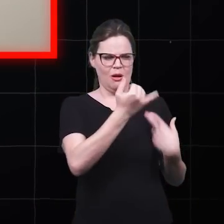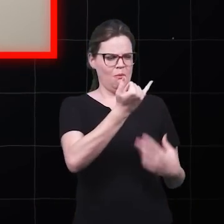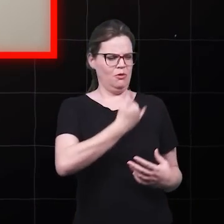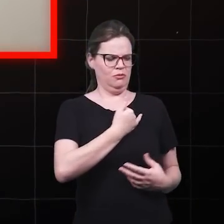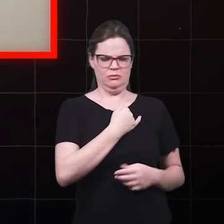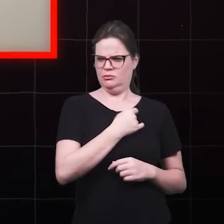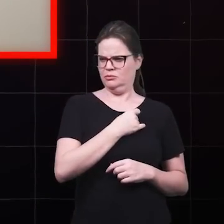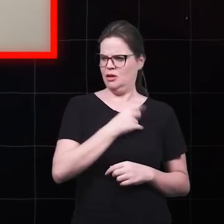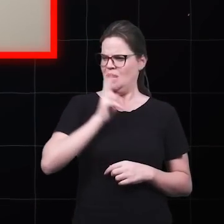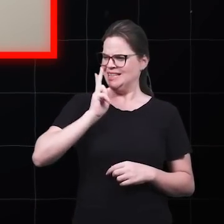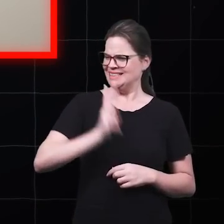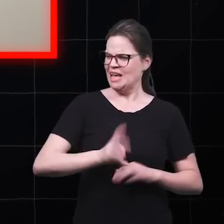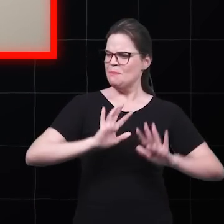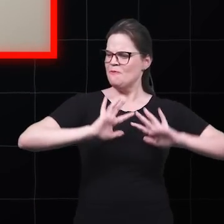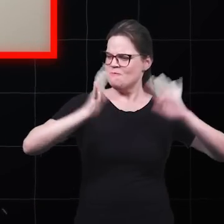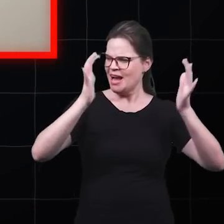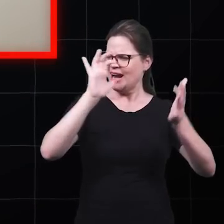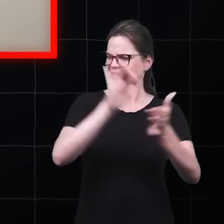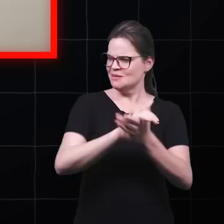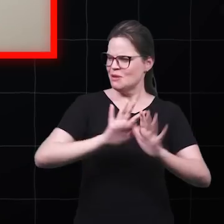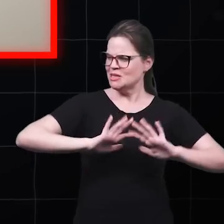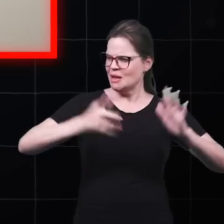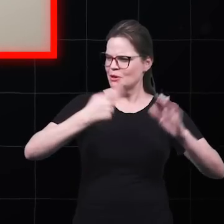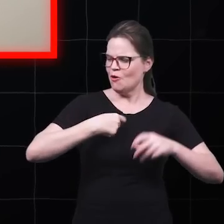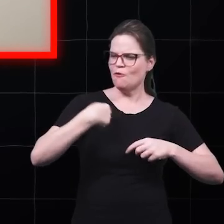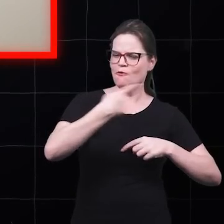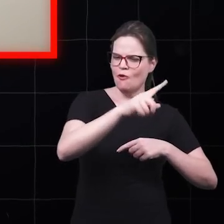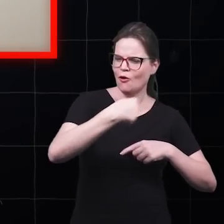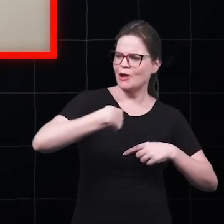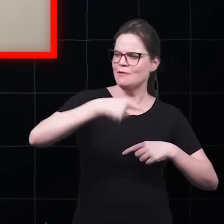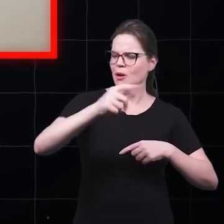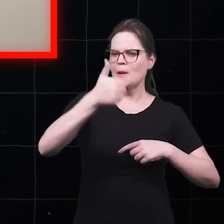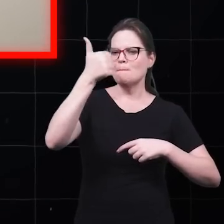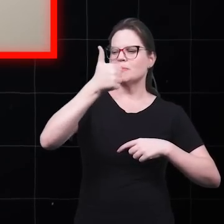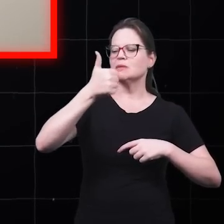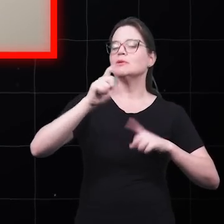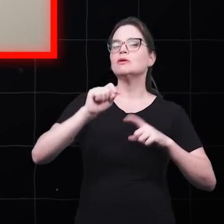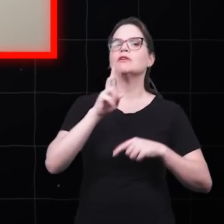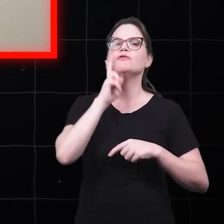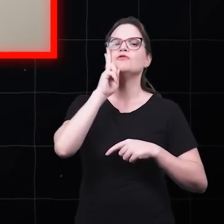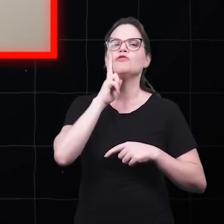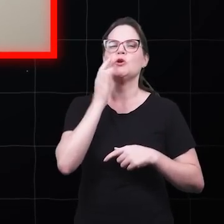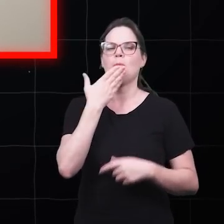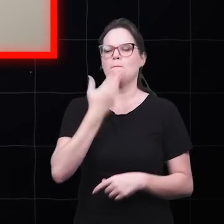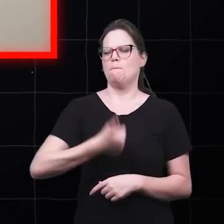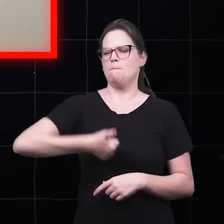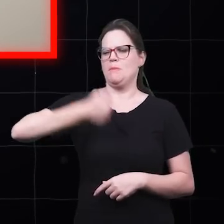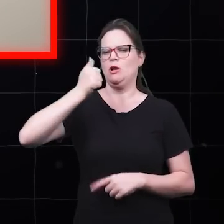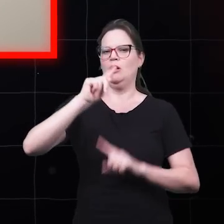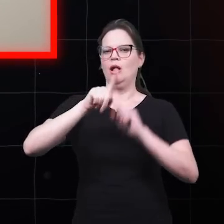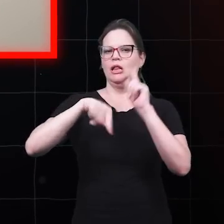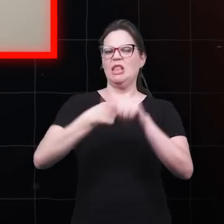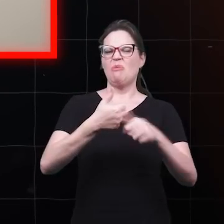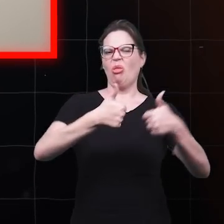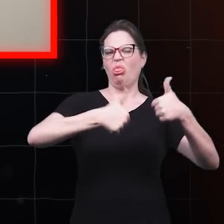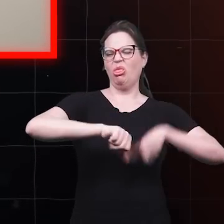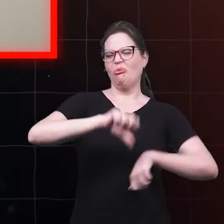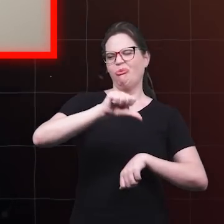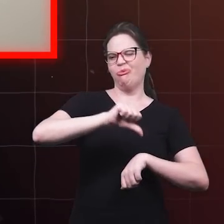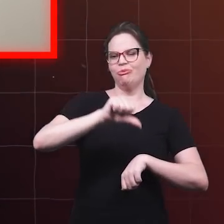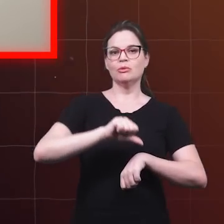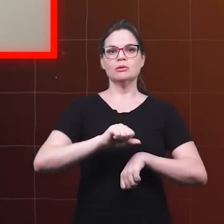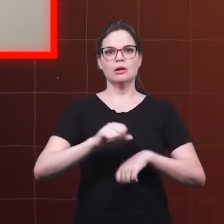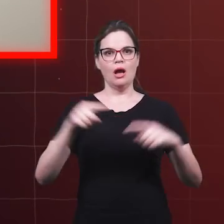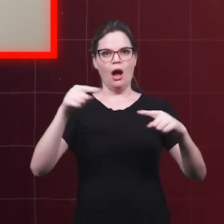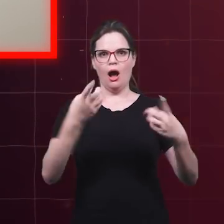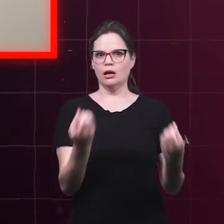o vinho melhor ele é colocado primeiro, quando se acaba é posto inferior. Mas aqui aconteceu o contrário, o bom vinho está